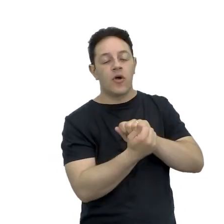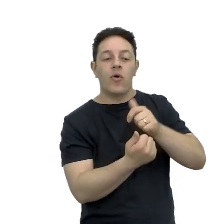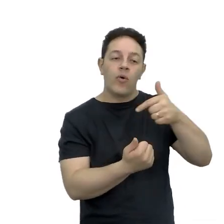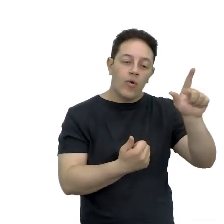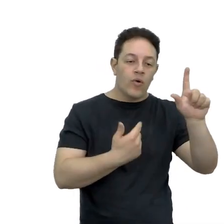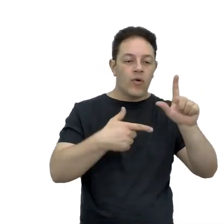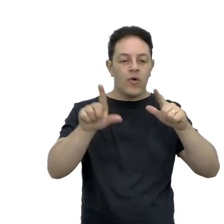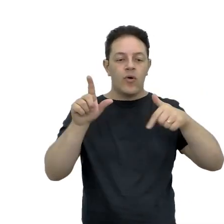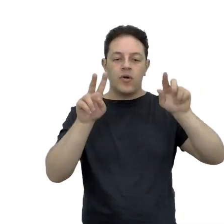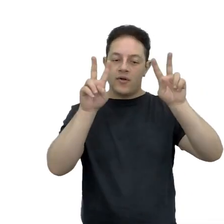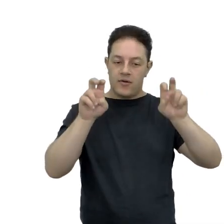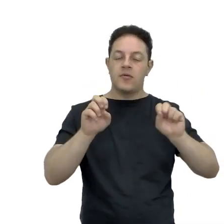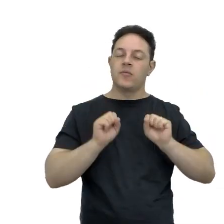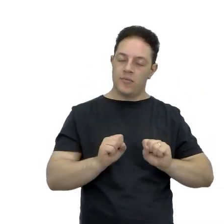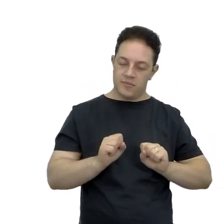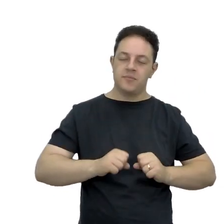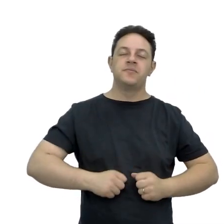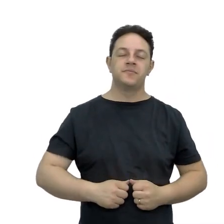também.